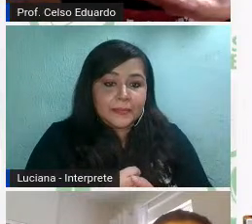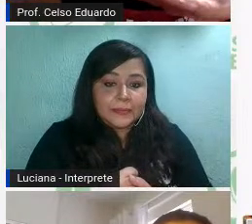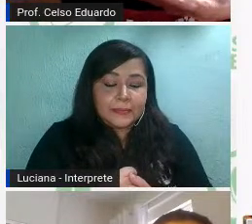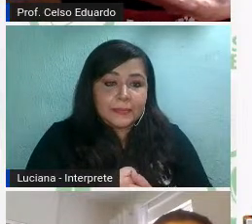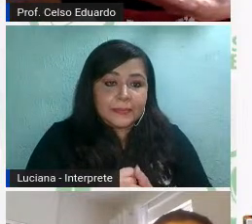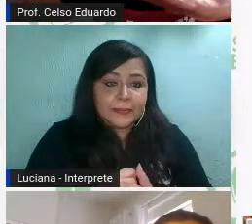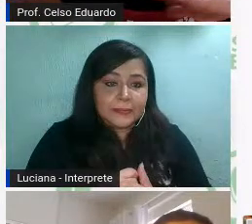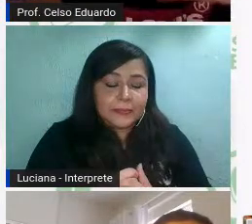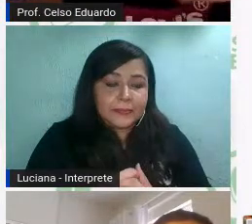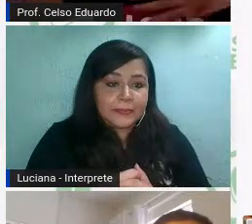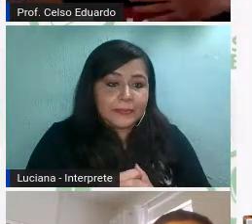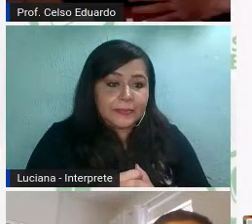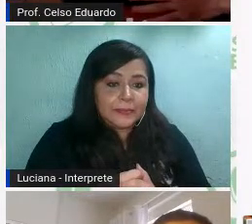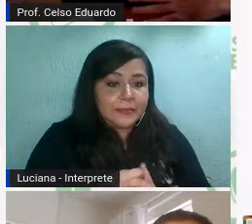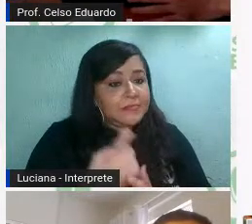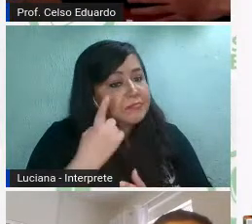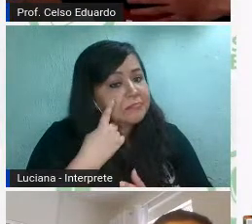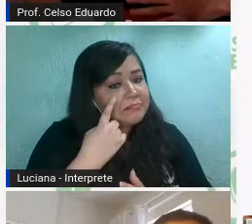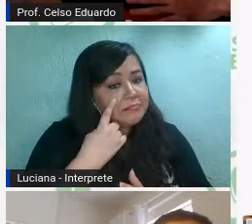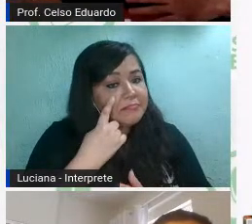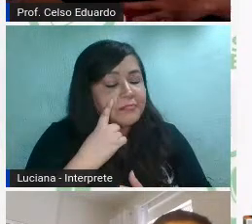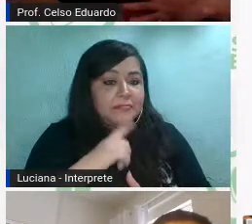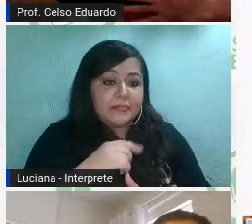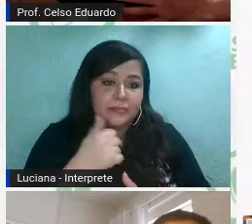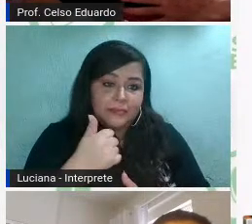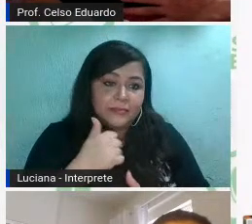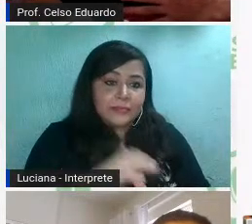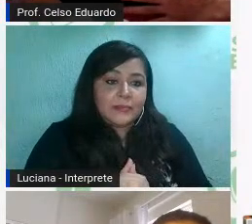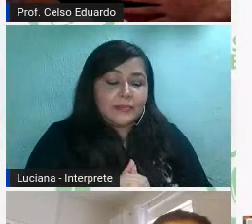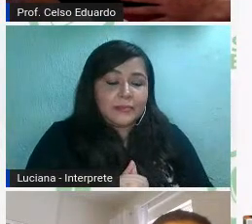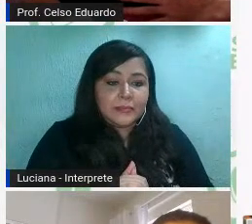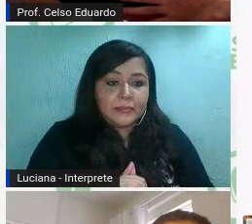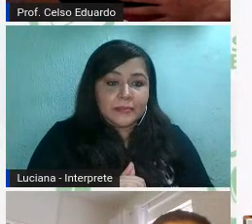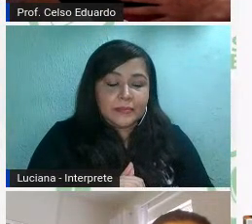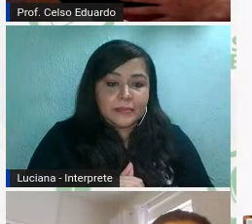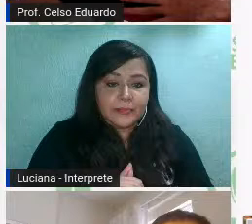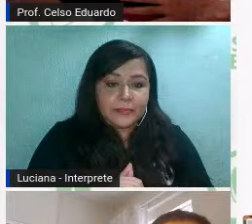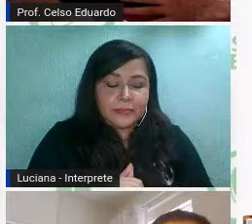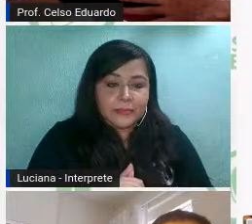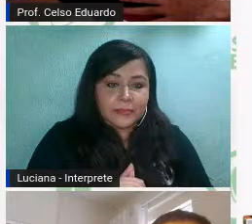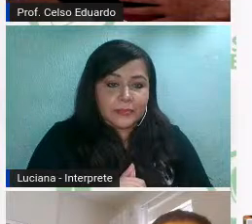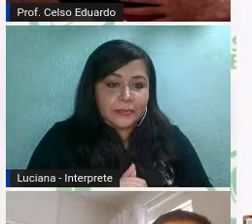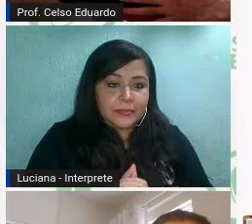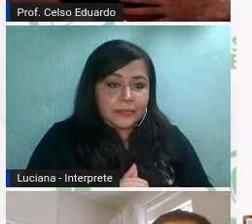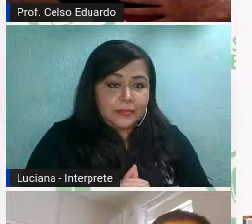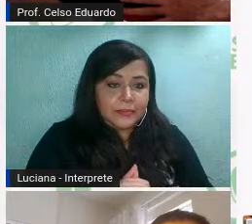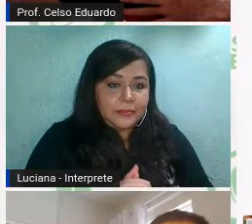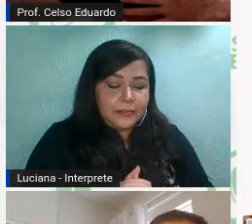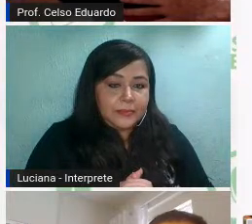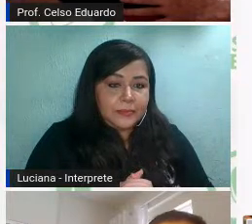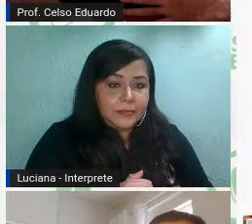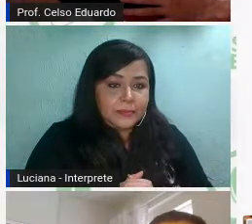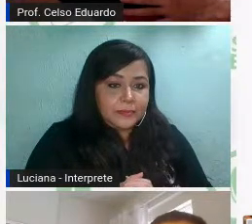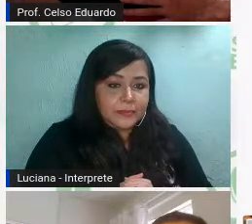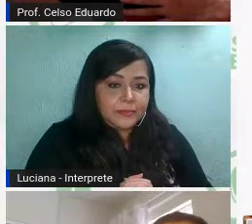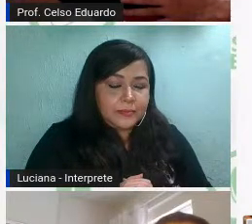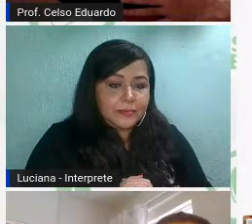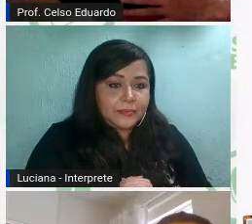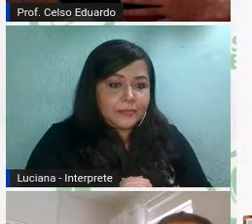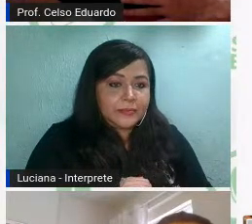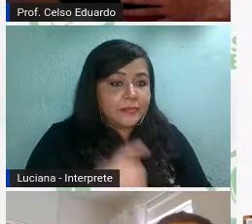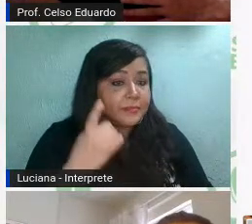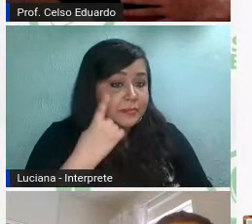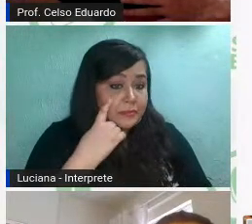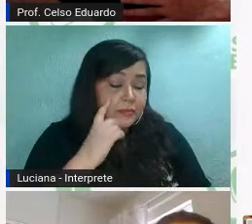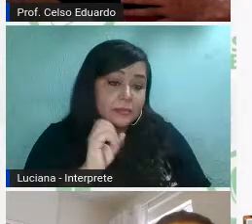Enfim, vamos ver. Vou permanecer aqui em tela, tá? Escondidinho. Para verificar se a gente consegue